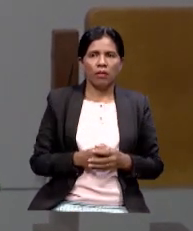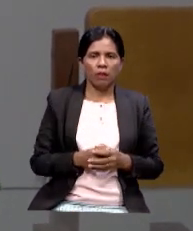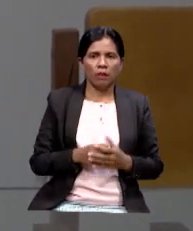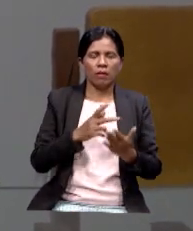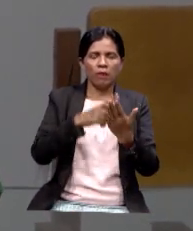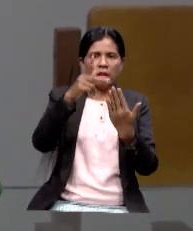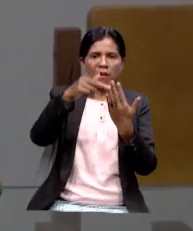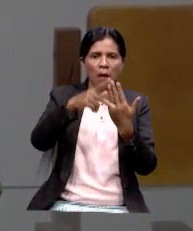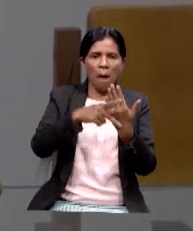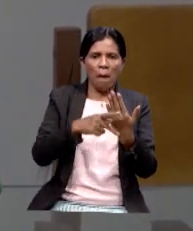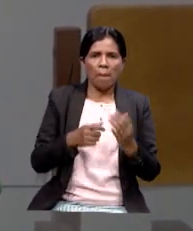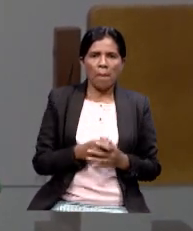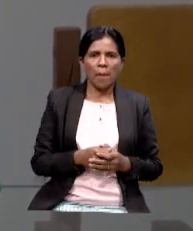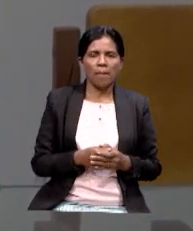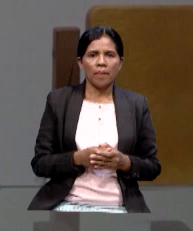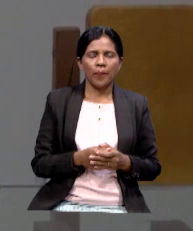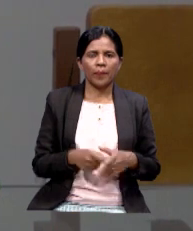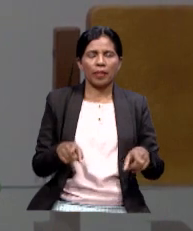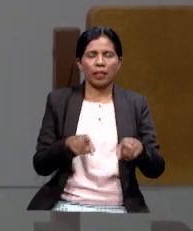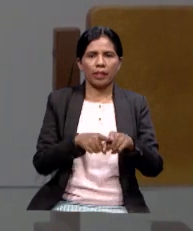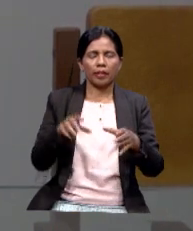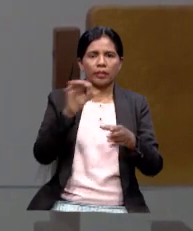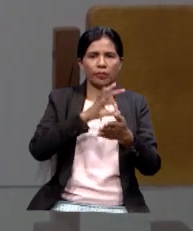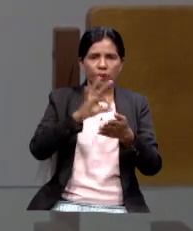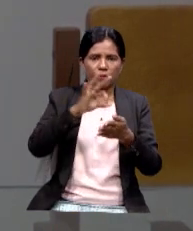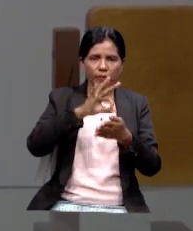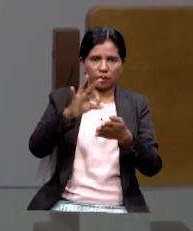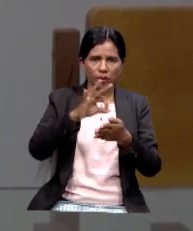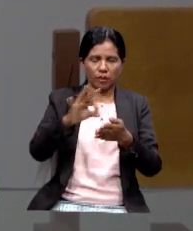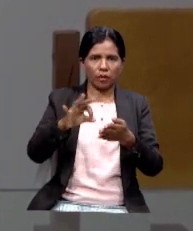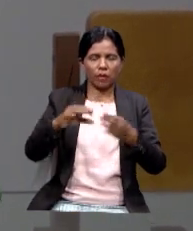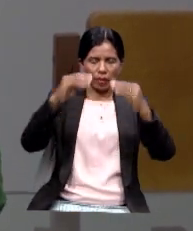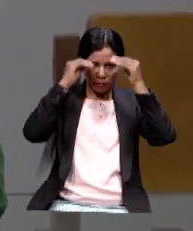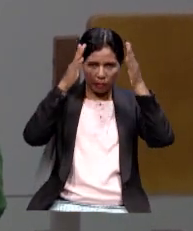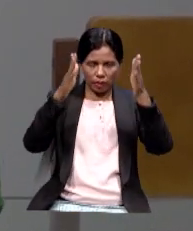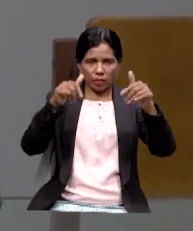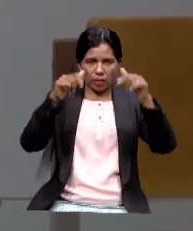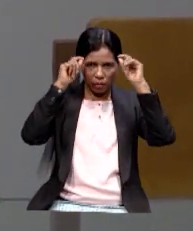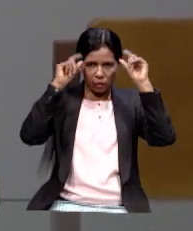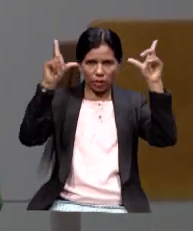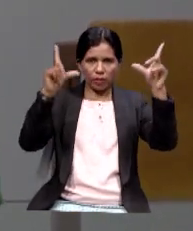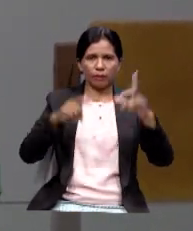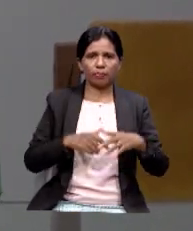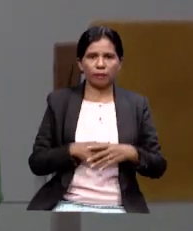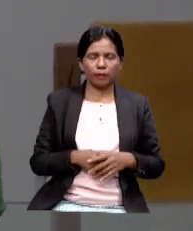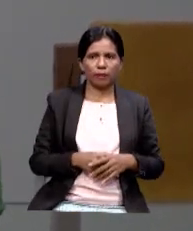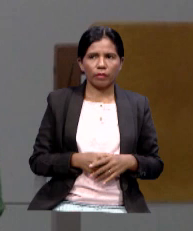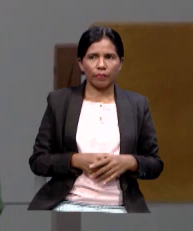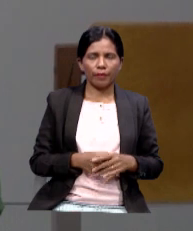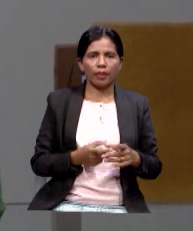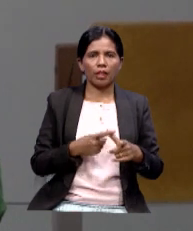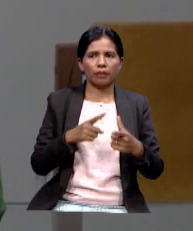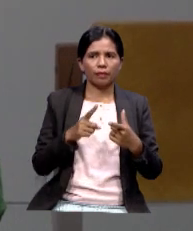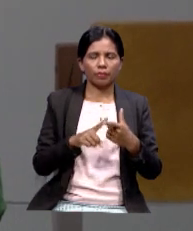programa nessa formação de professores e Timor-Leste, segundo